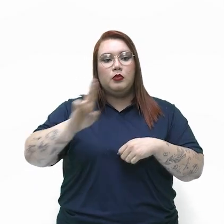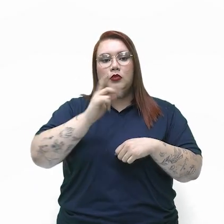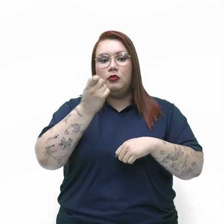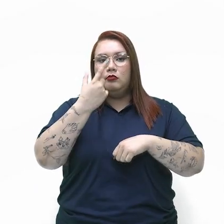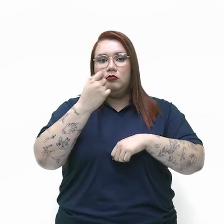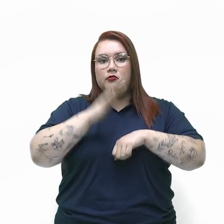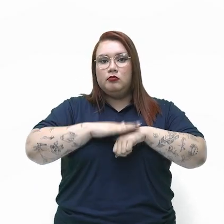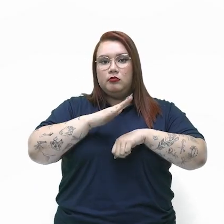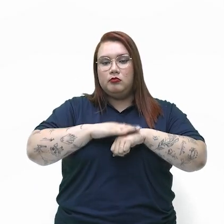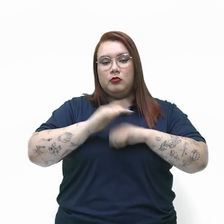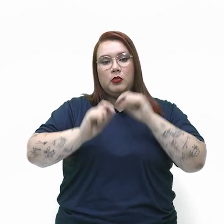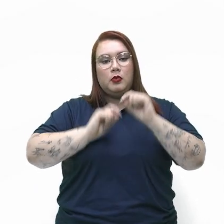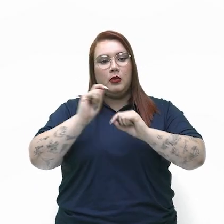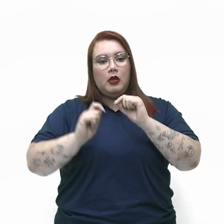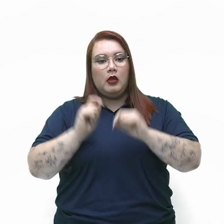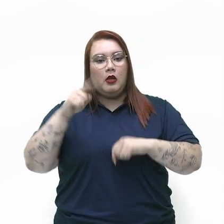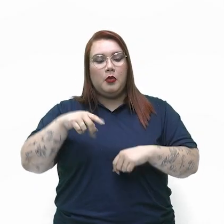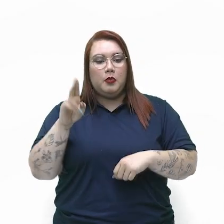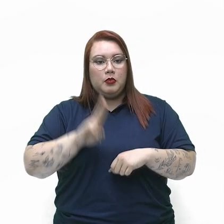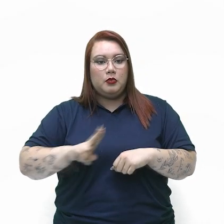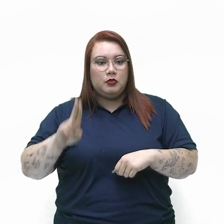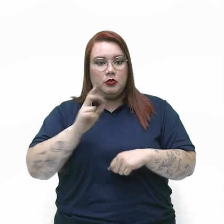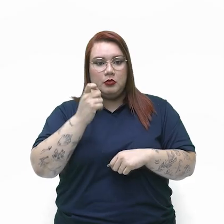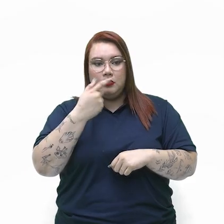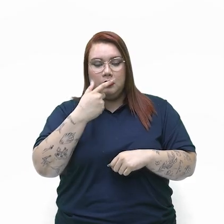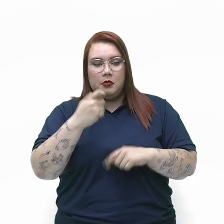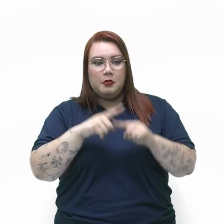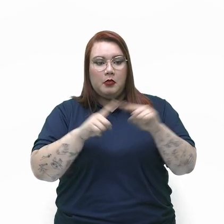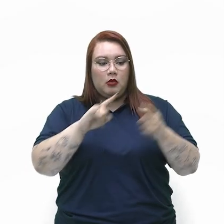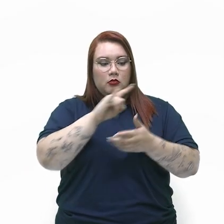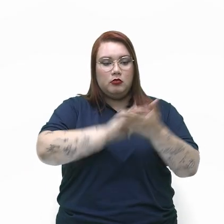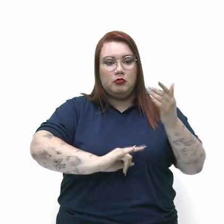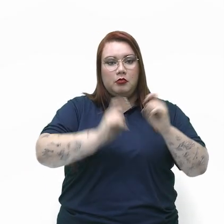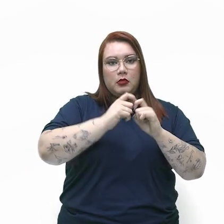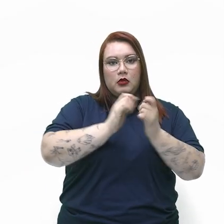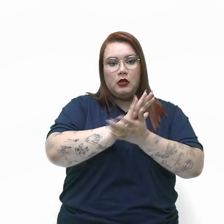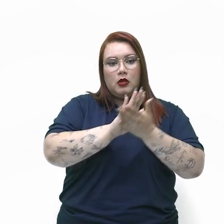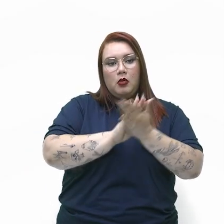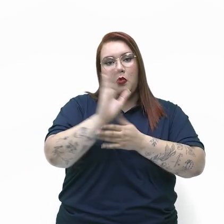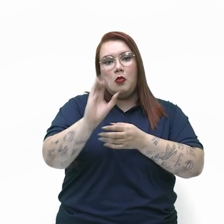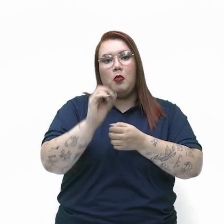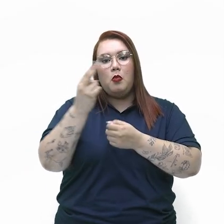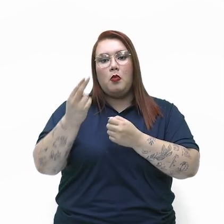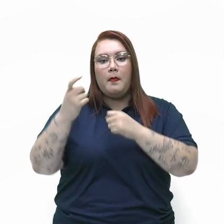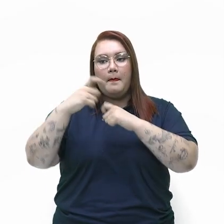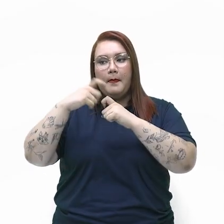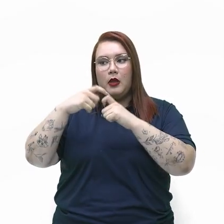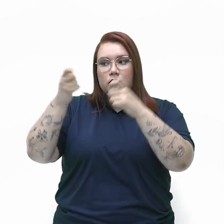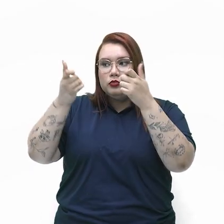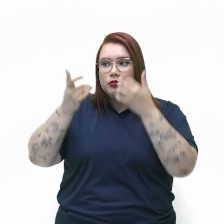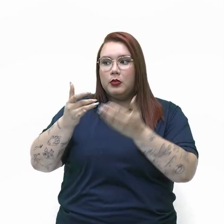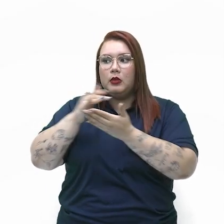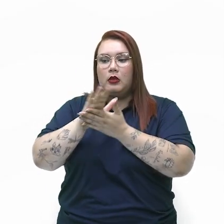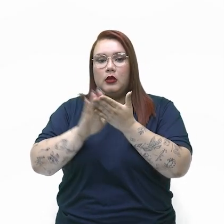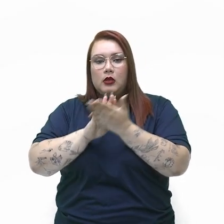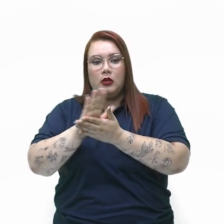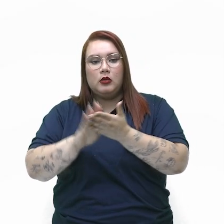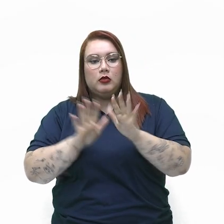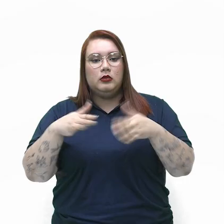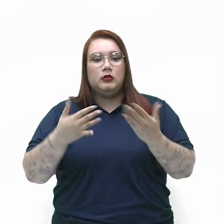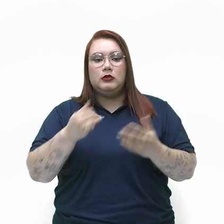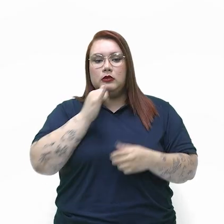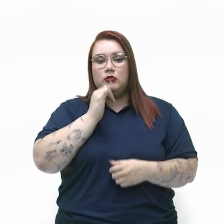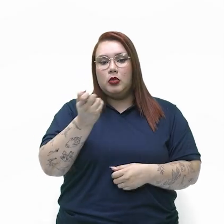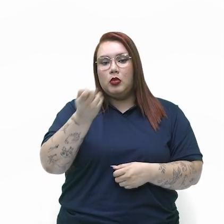né? É o uso de medicamentos sem receita médica ou sem orientação profissional, como, por exemplo, tomar